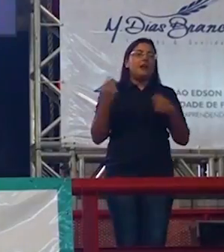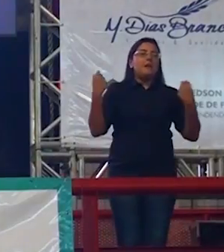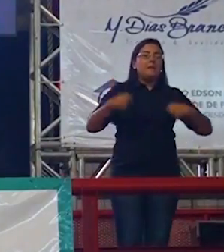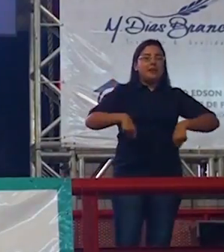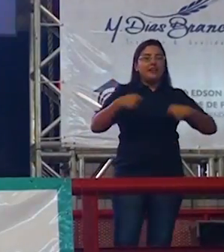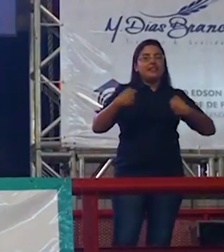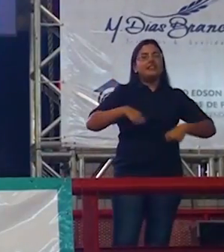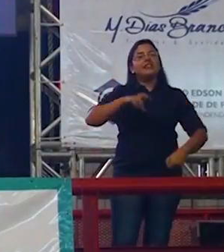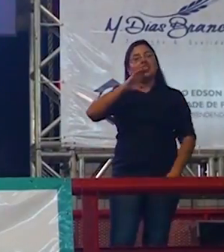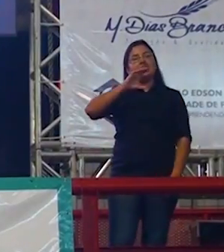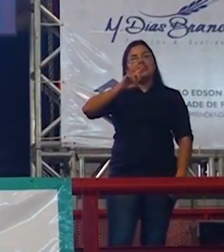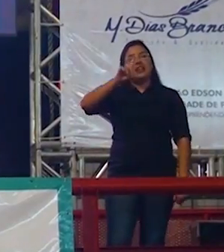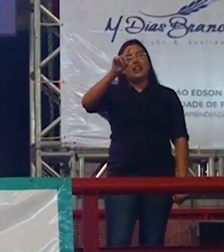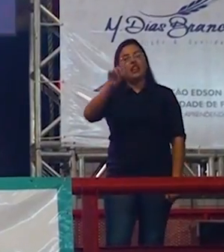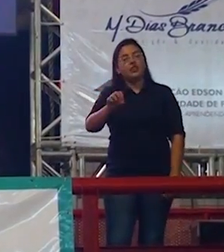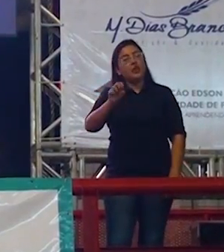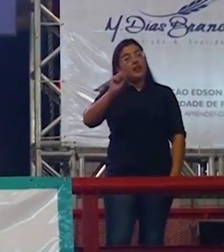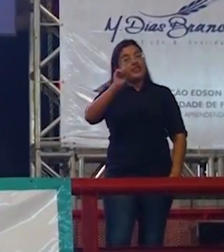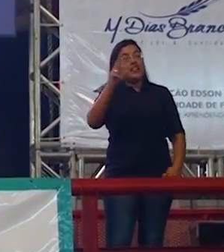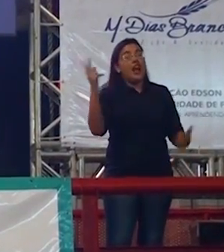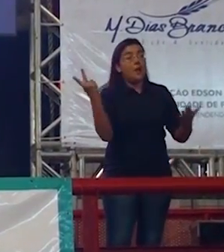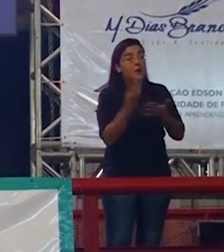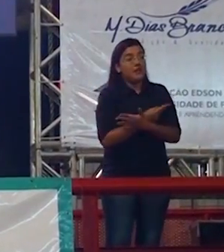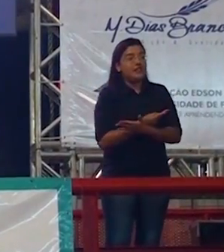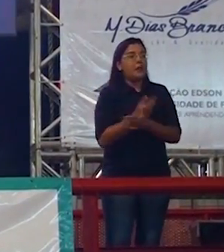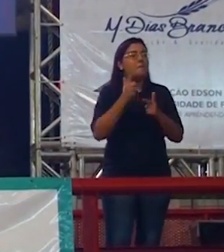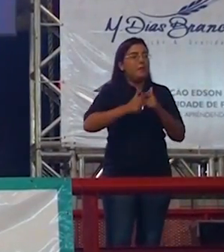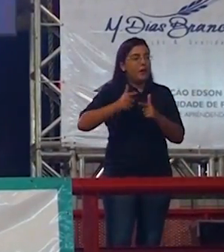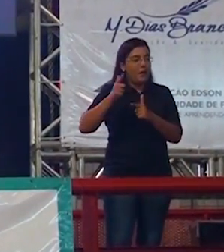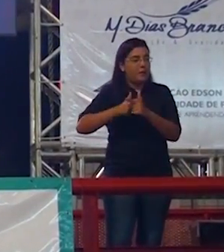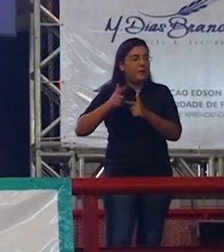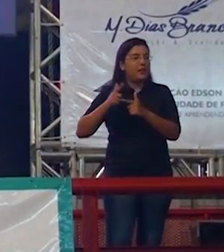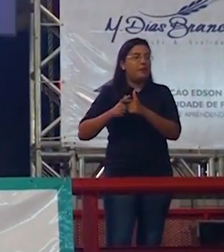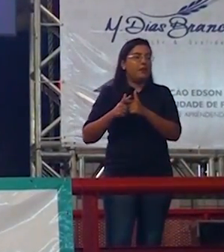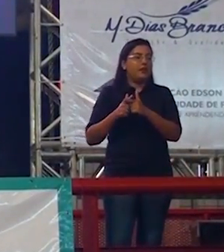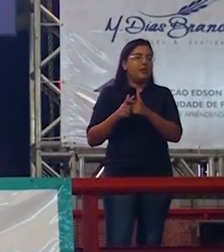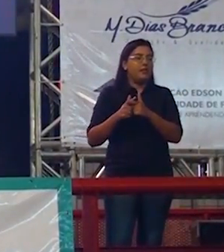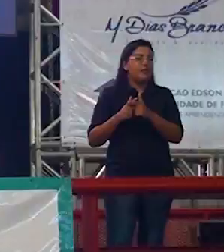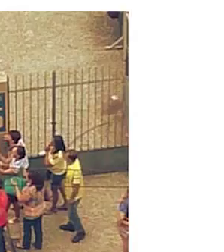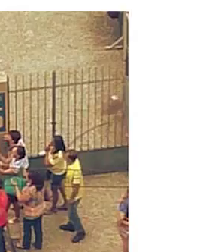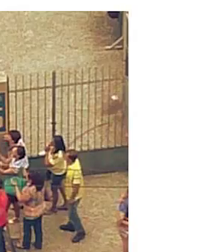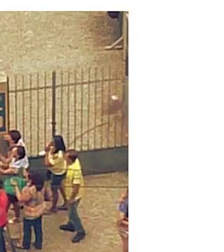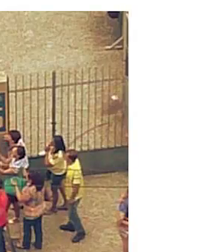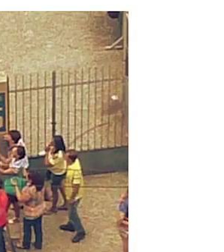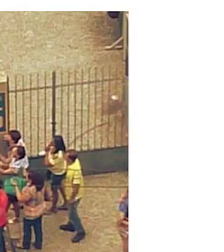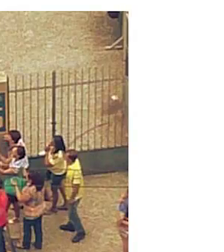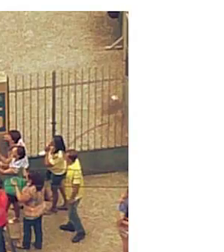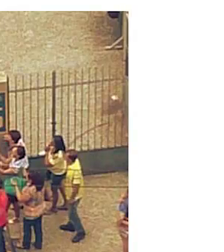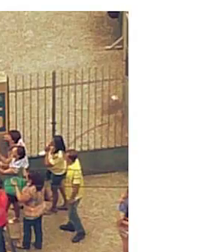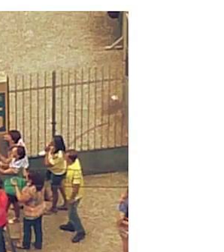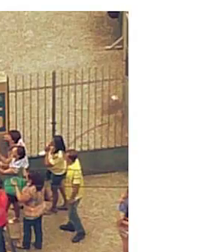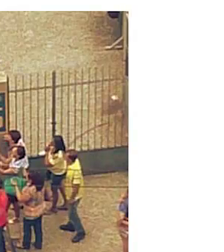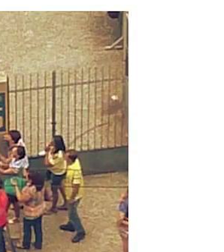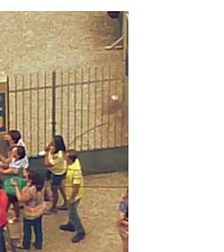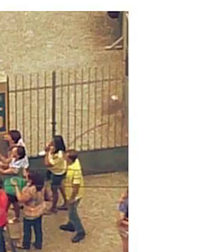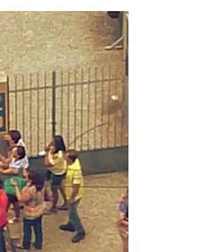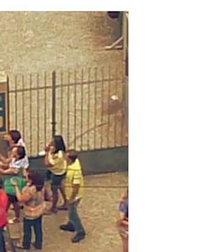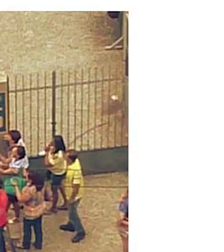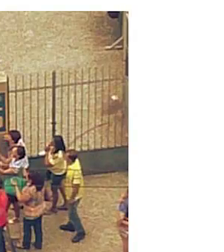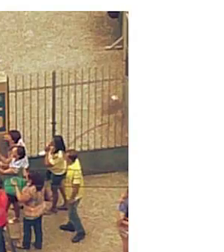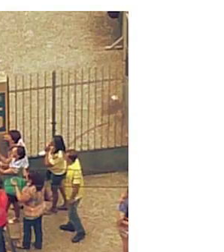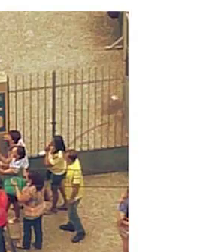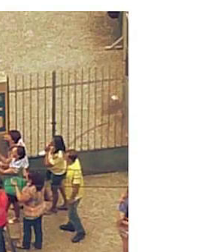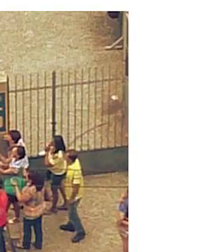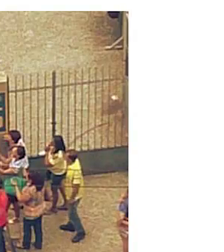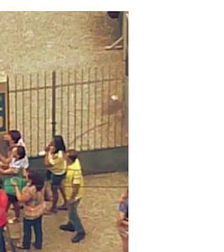porque mesmo que aconteça algum imprevisto, você vai chegar lá. Olha aí, ó, um monte de zumbi do lado de fora,